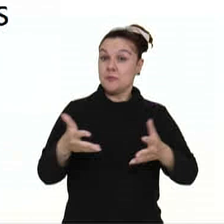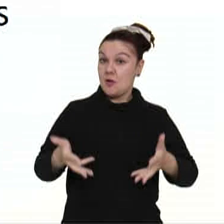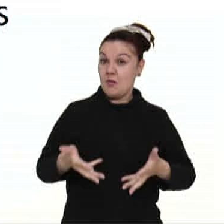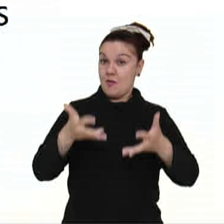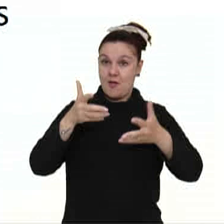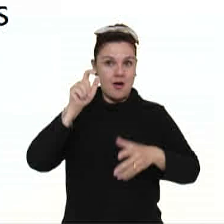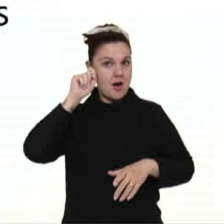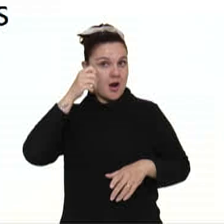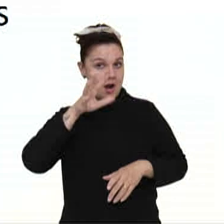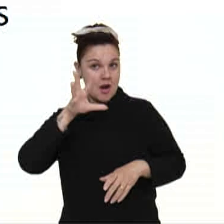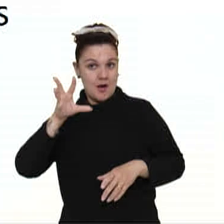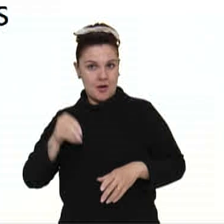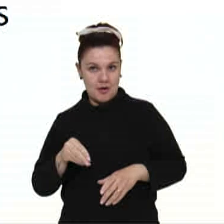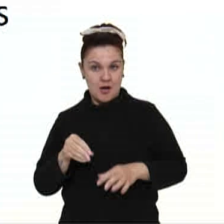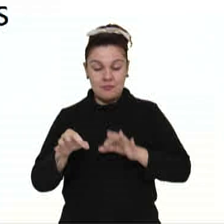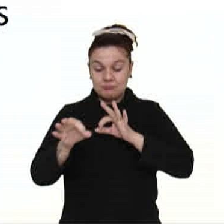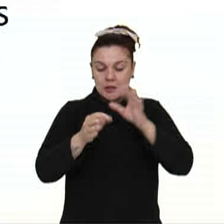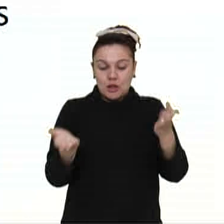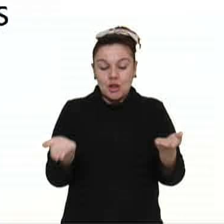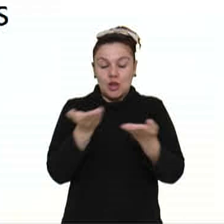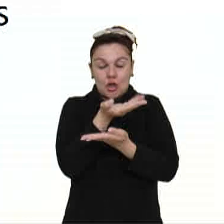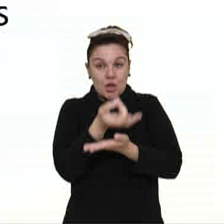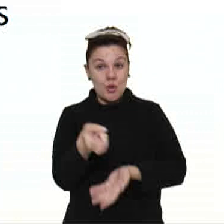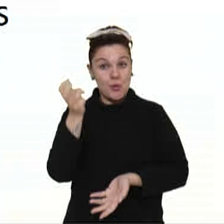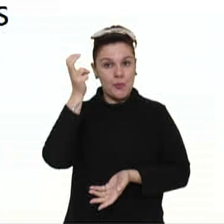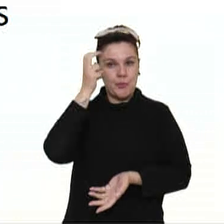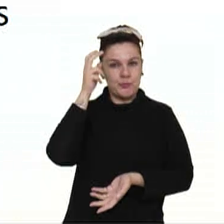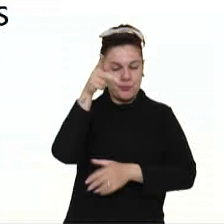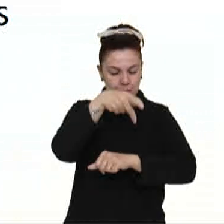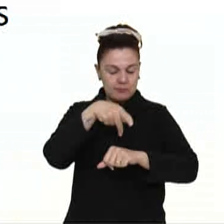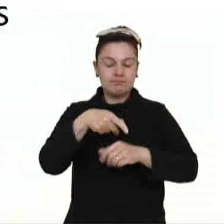contribuição africana nas trocas culturais do país é